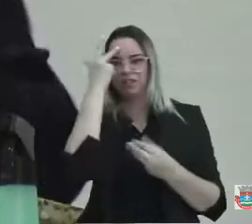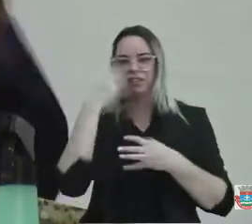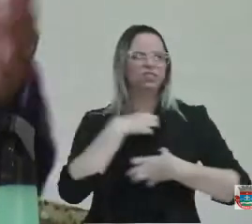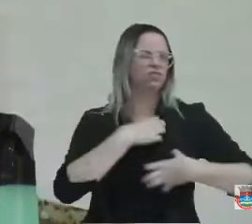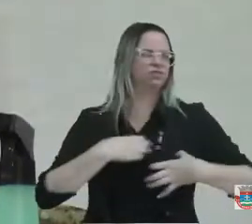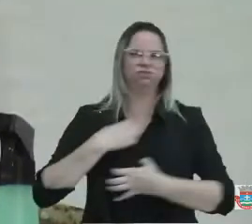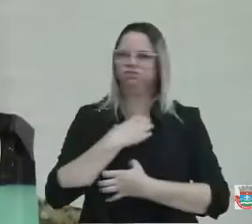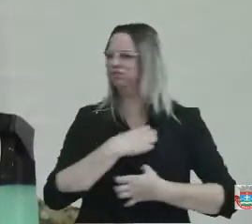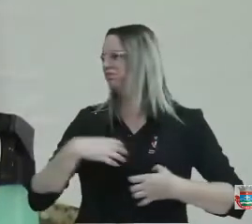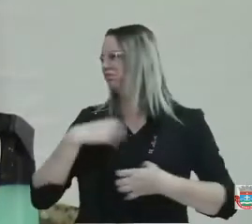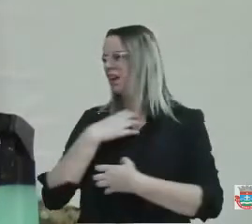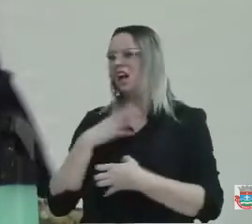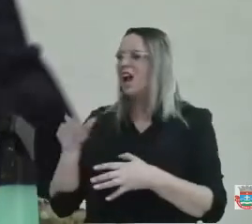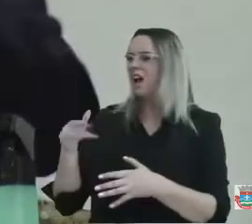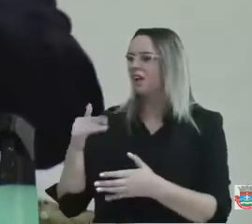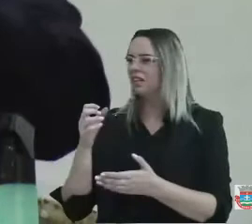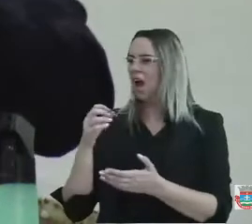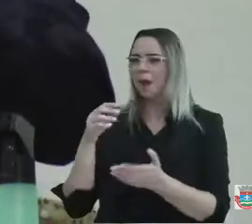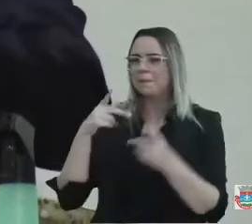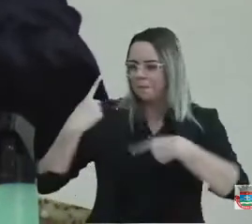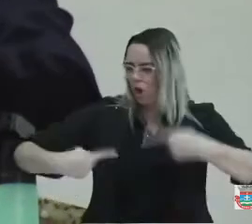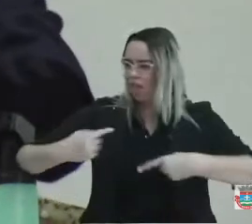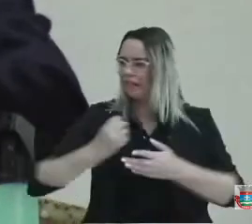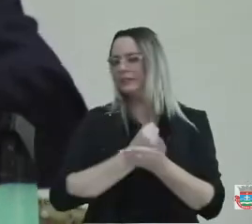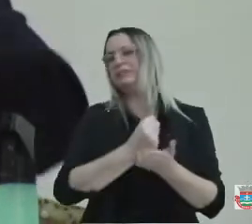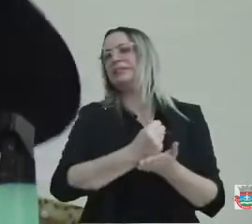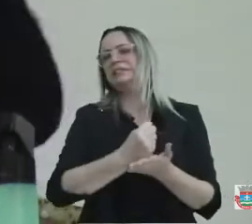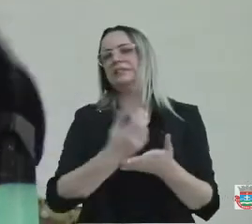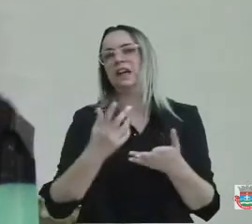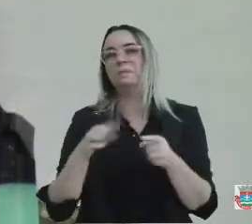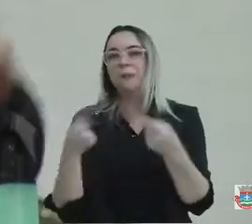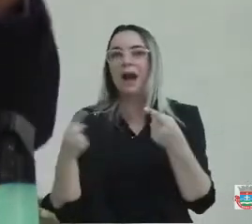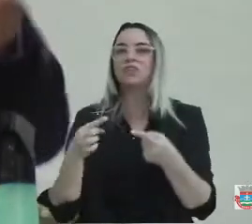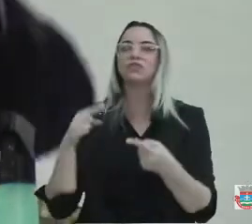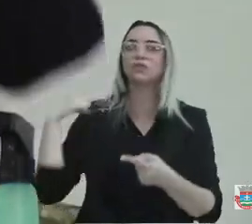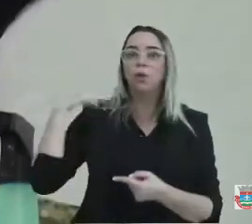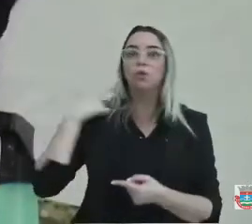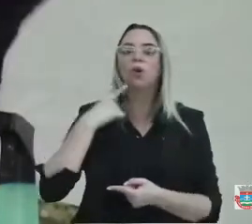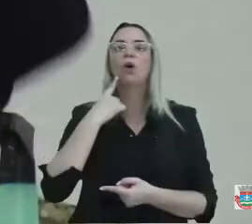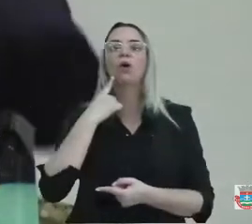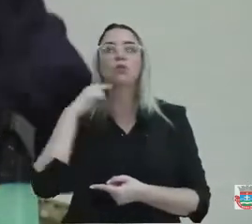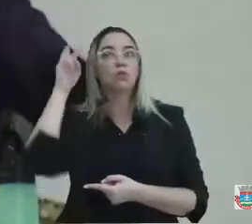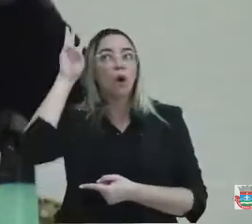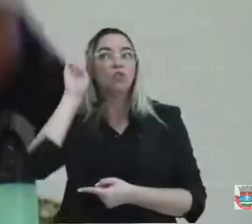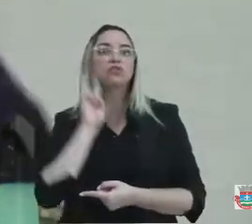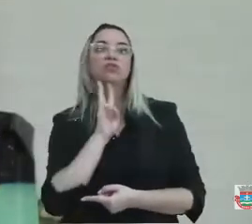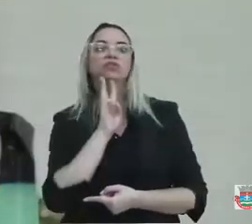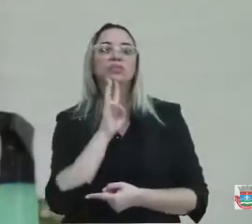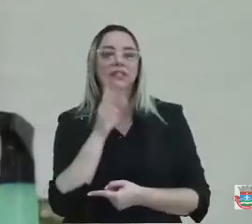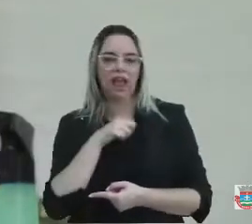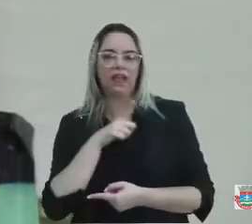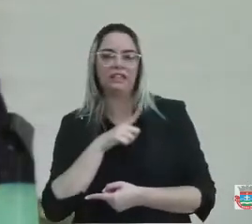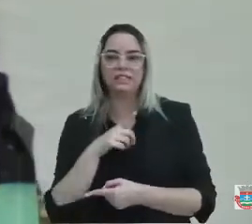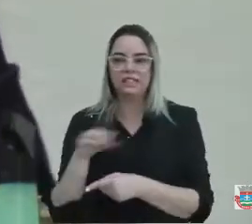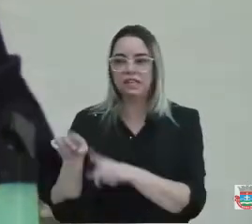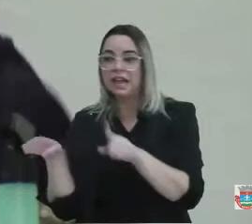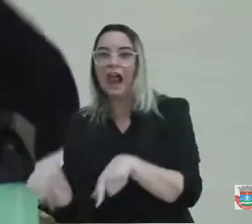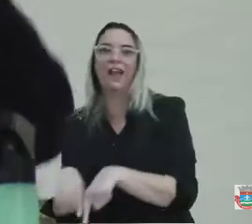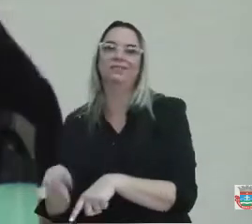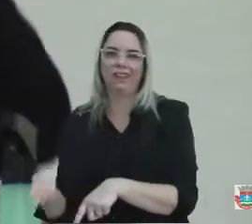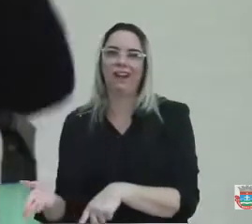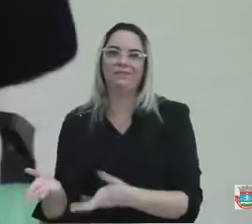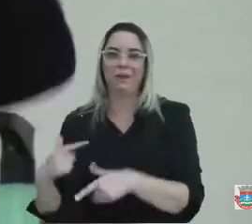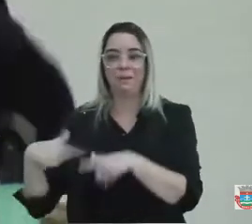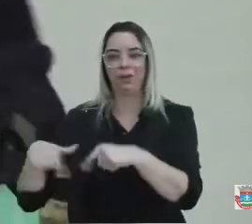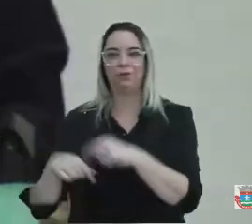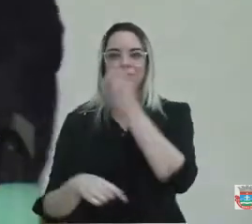dizendo, ô padre, vai passar a política. Mas passando a política, doutor Walsh, doutor Walsh está no escritório, esse vereador está na tribuna.